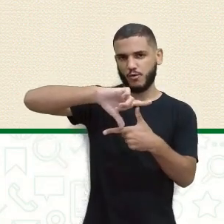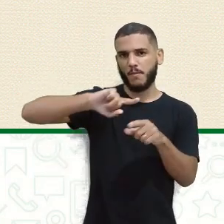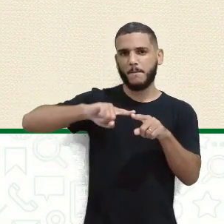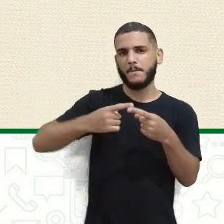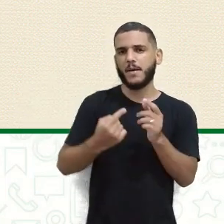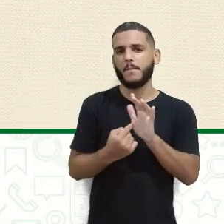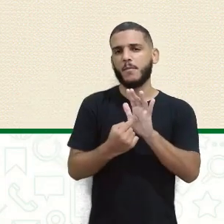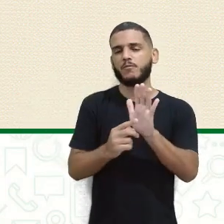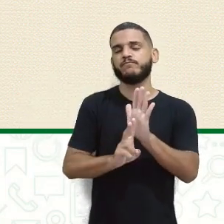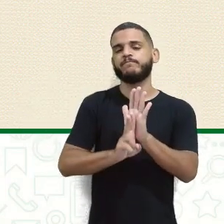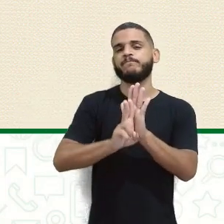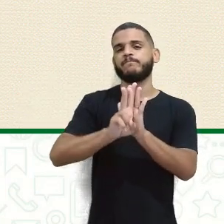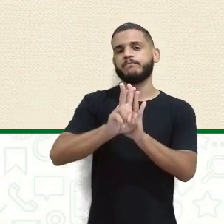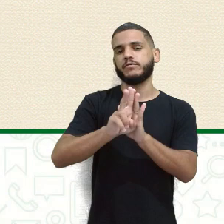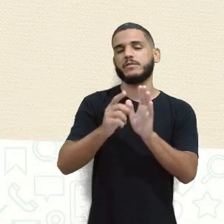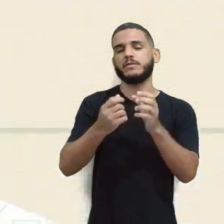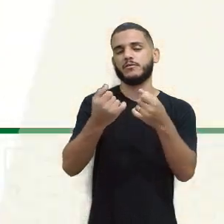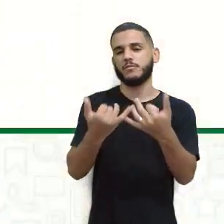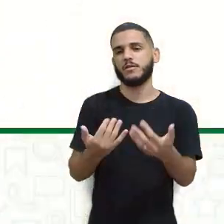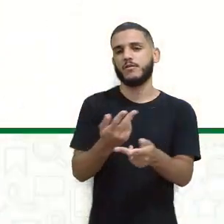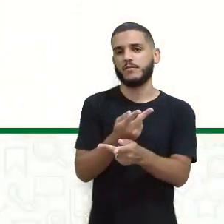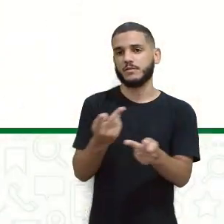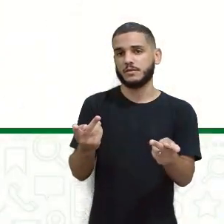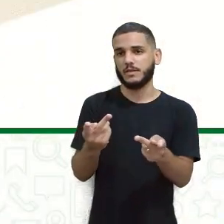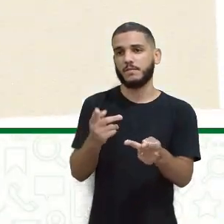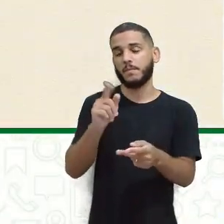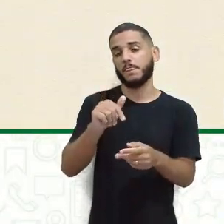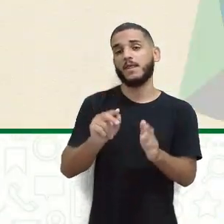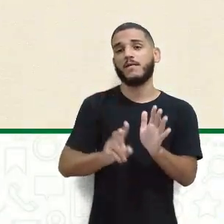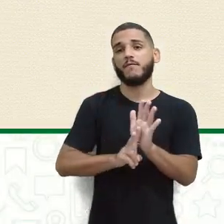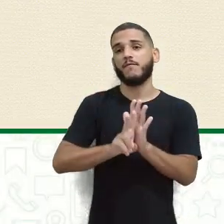Então, se eu digo para você que o volume desta